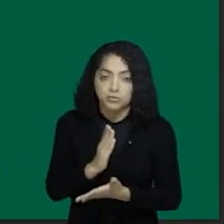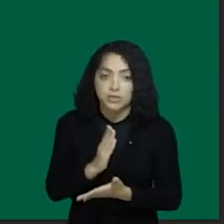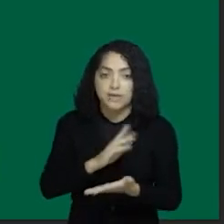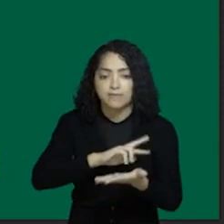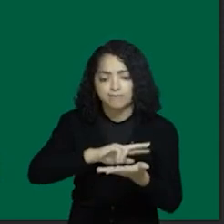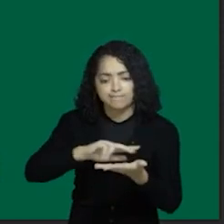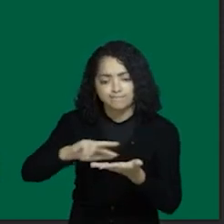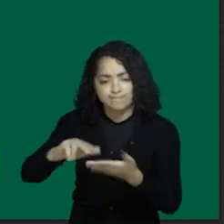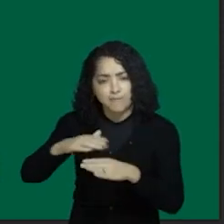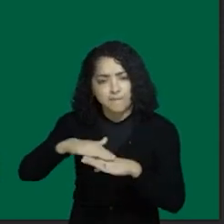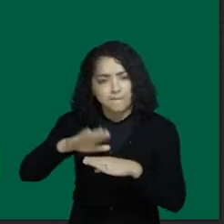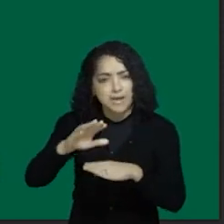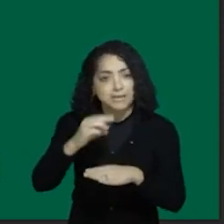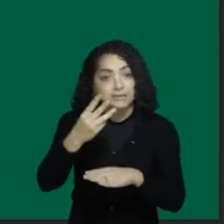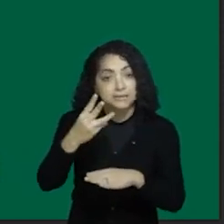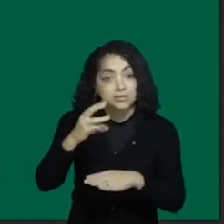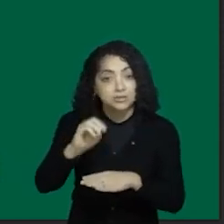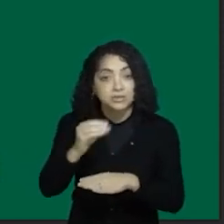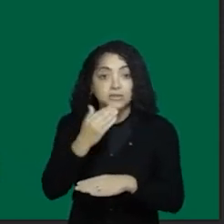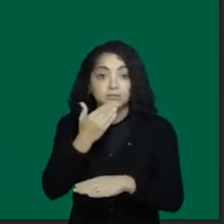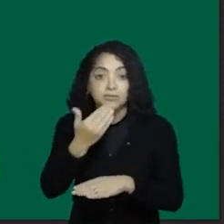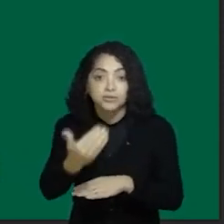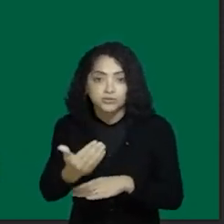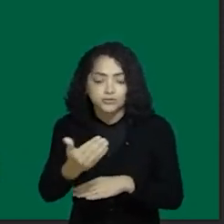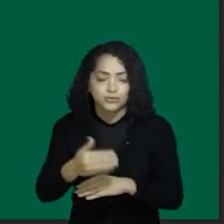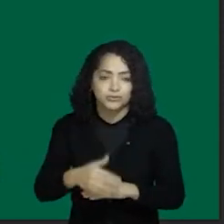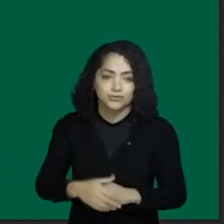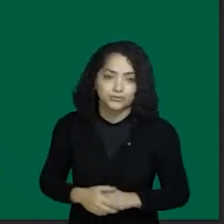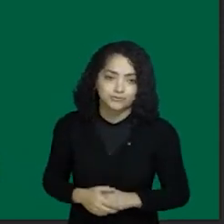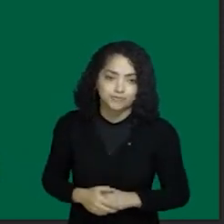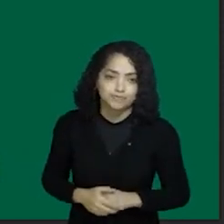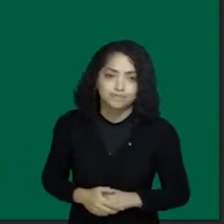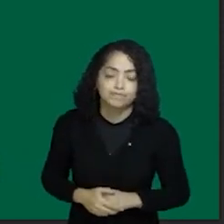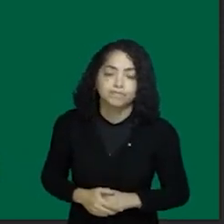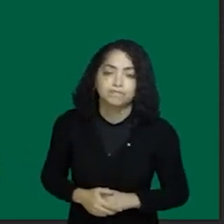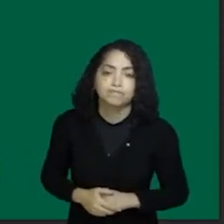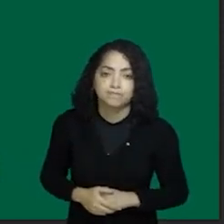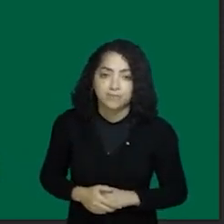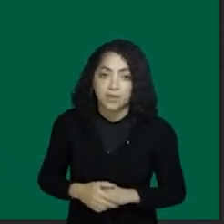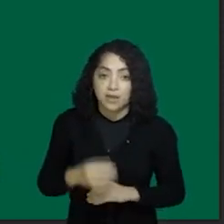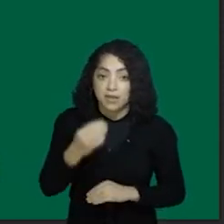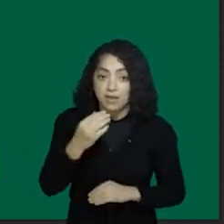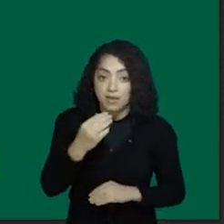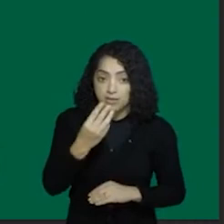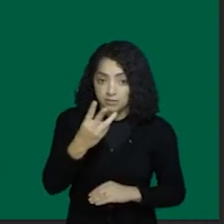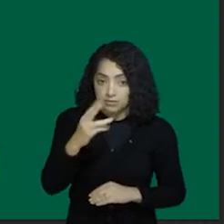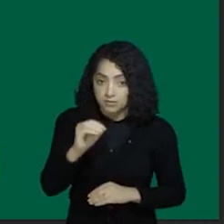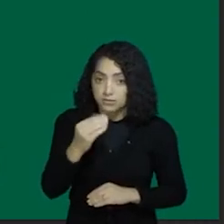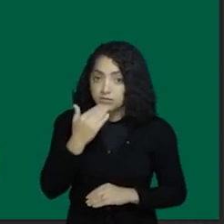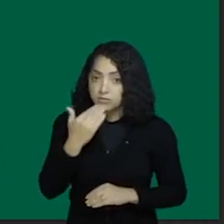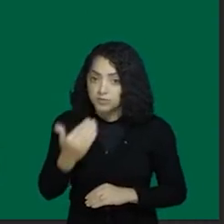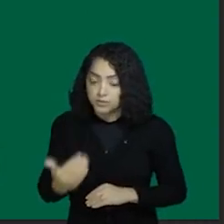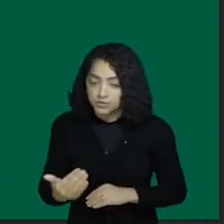mais de 30 requerimentos na nossa comissão. Né, esses 30 requerimentos, eles